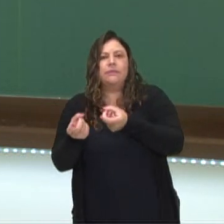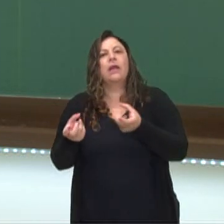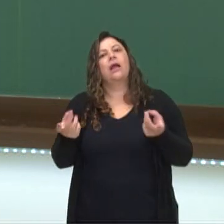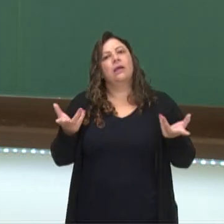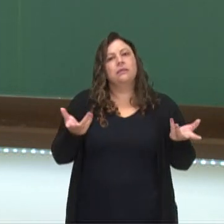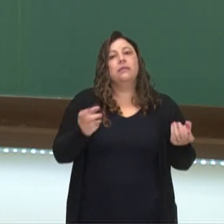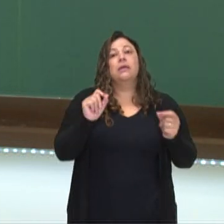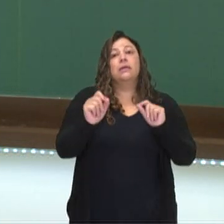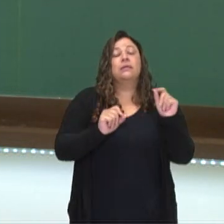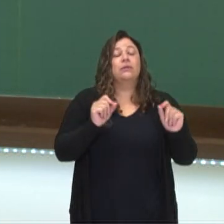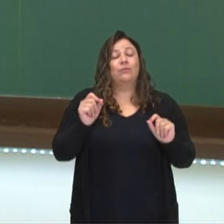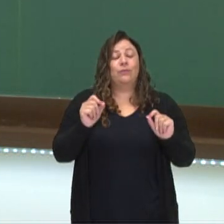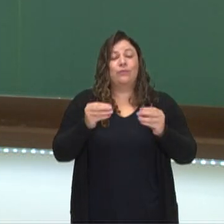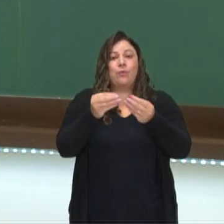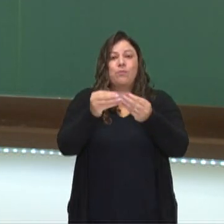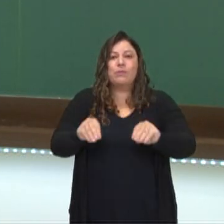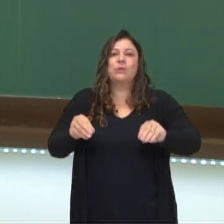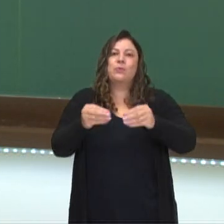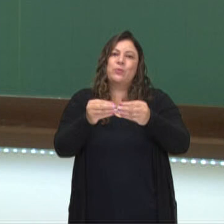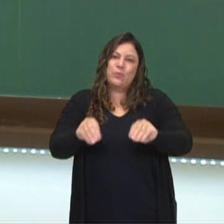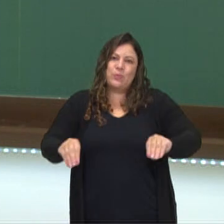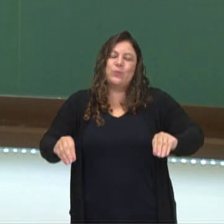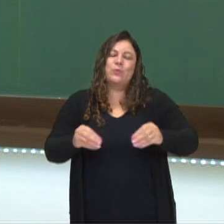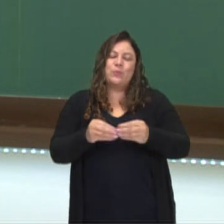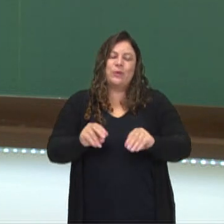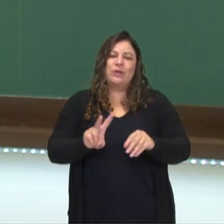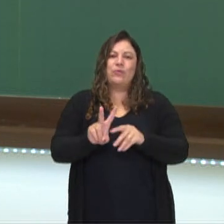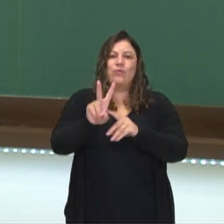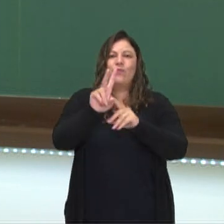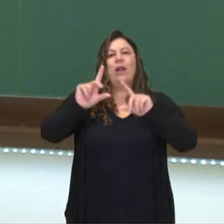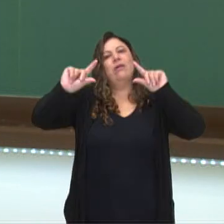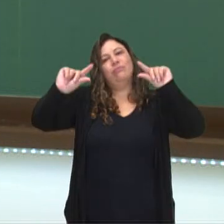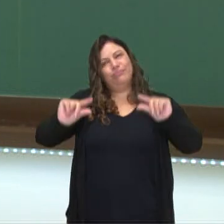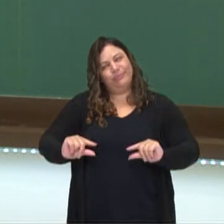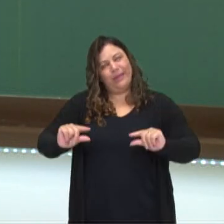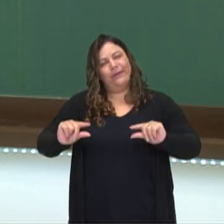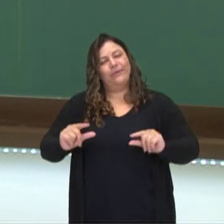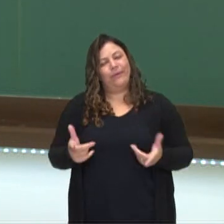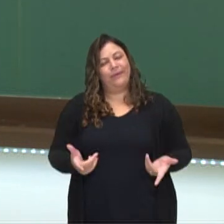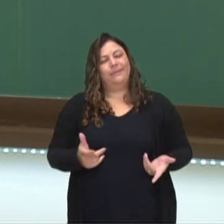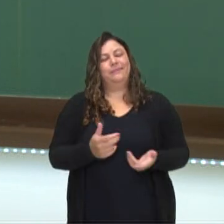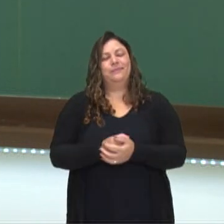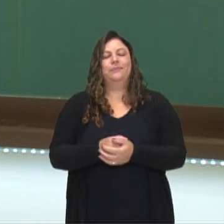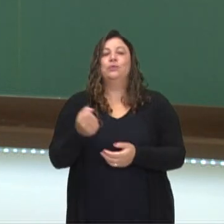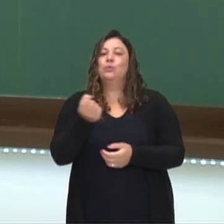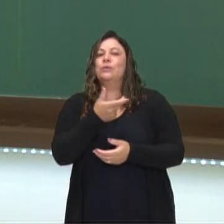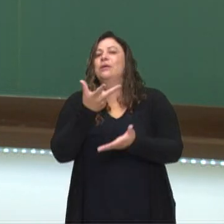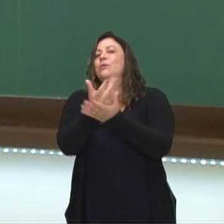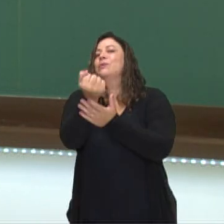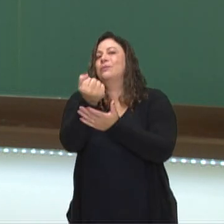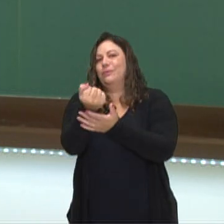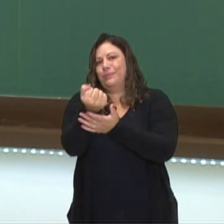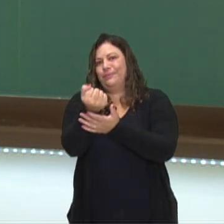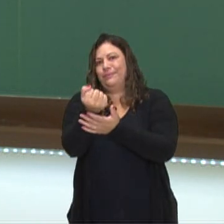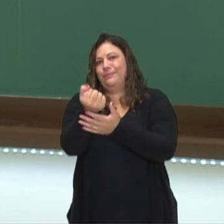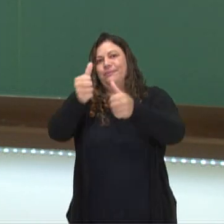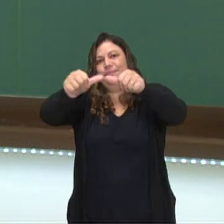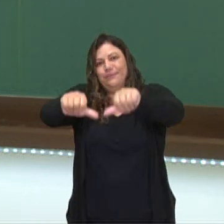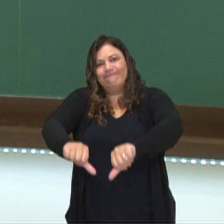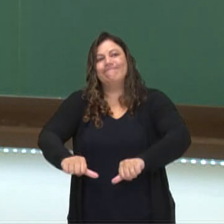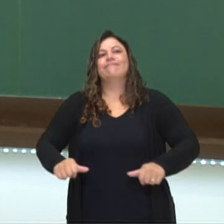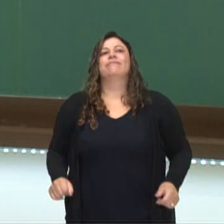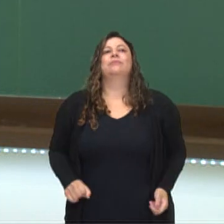vão o quê? Elas vão receber um valor menor muitas vezes do que quando realizaram a compra. E aí você tem a